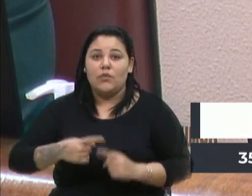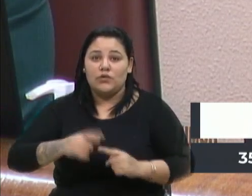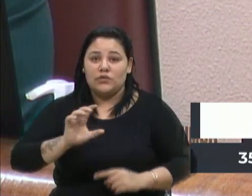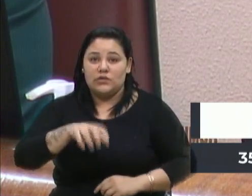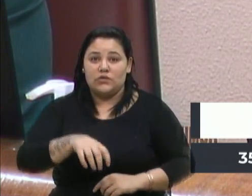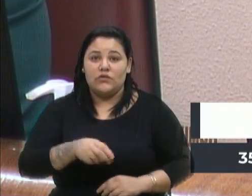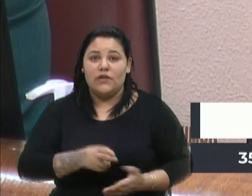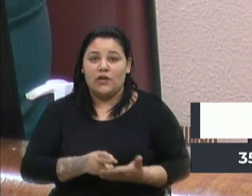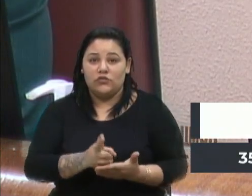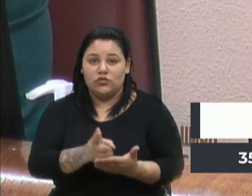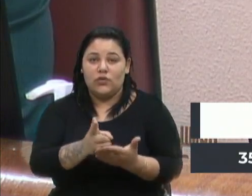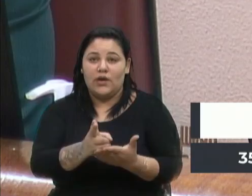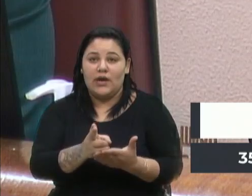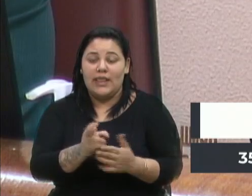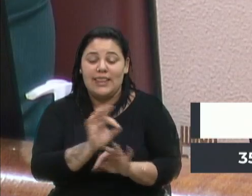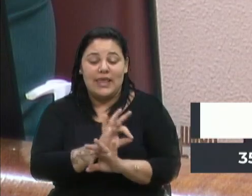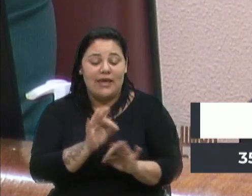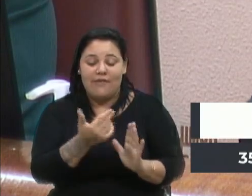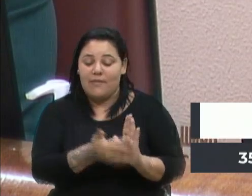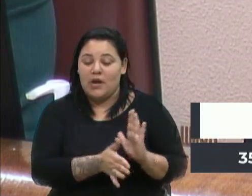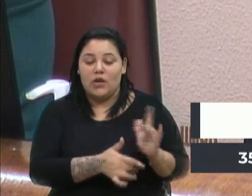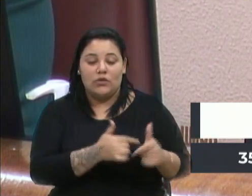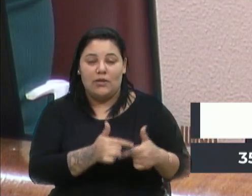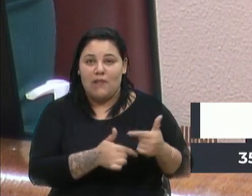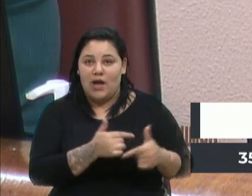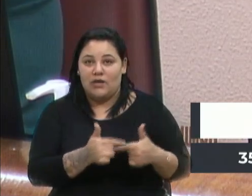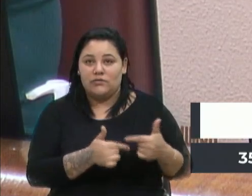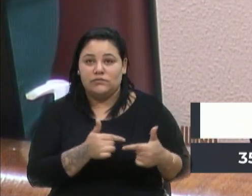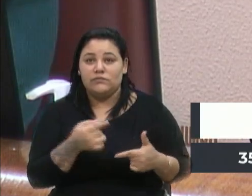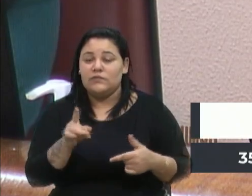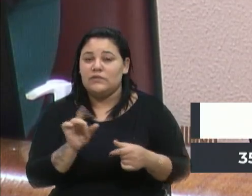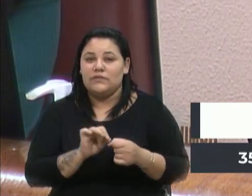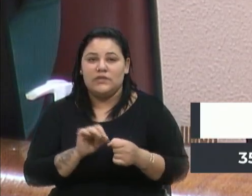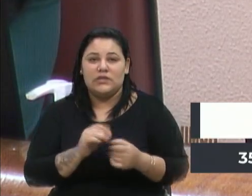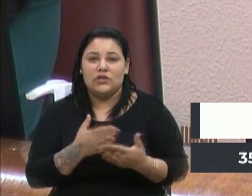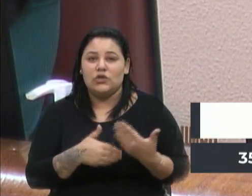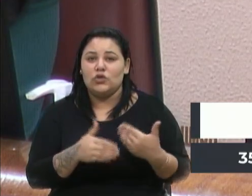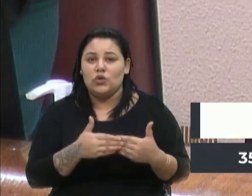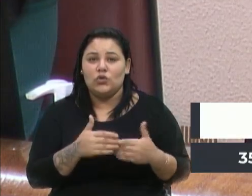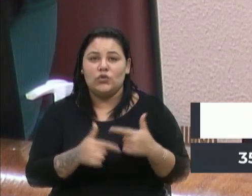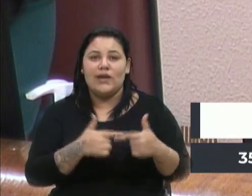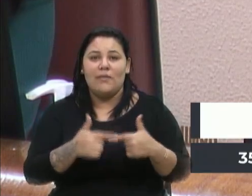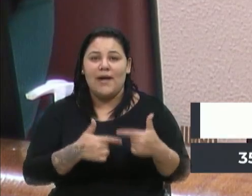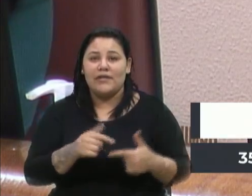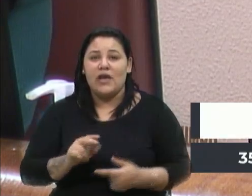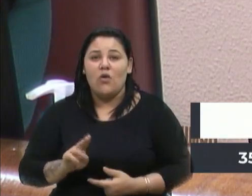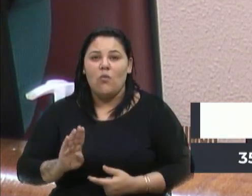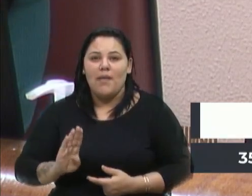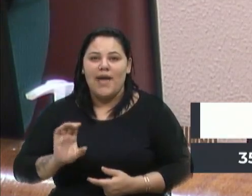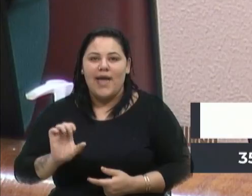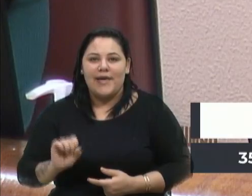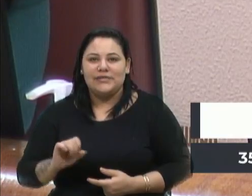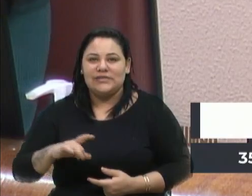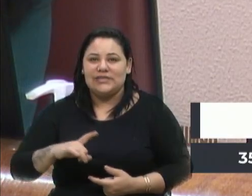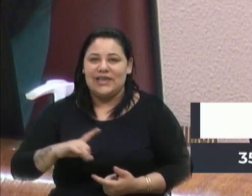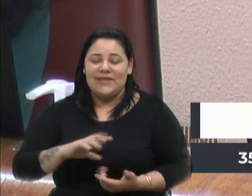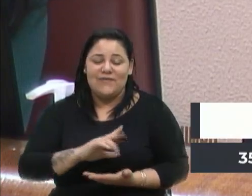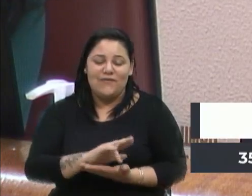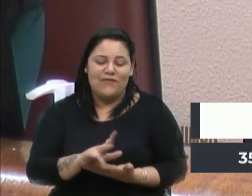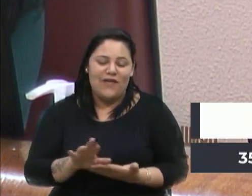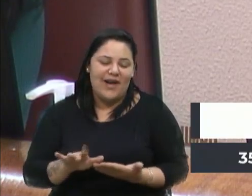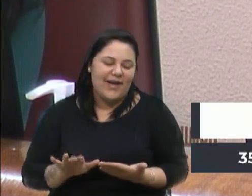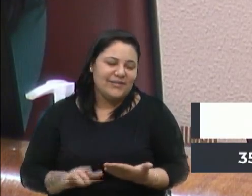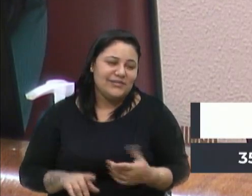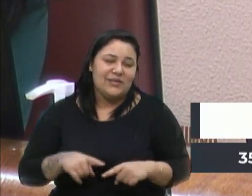continuar, ninguém vai perder o seu emprego, vai fazer todo esse trabalho nas UBS, que são diversas, parques, enfim,